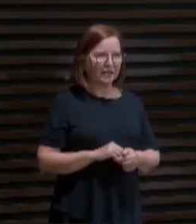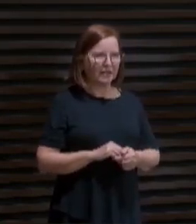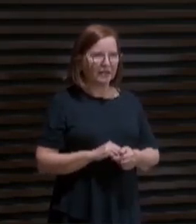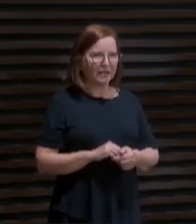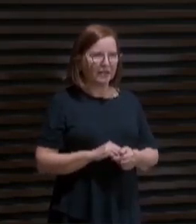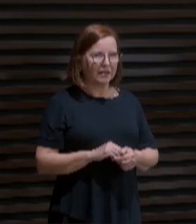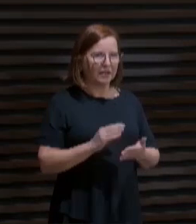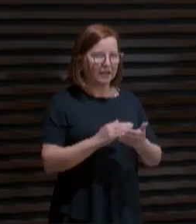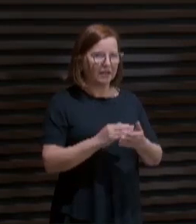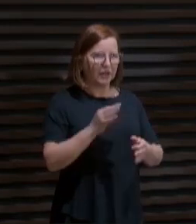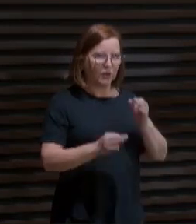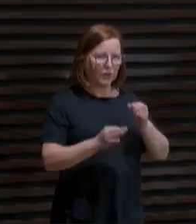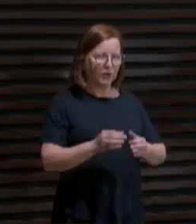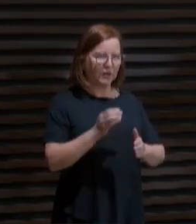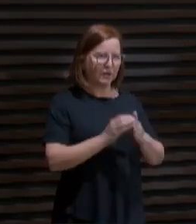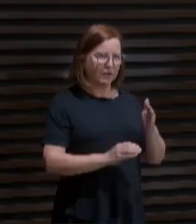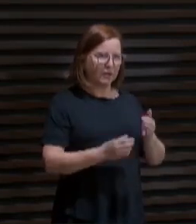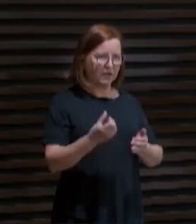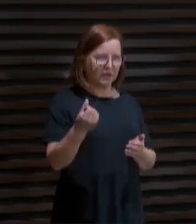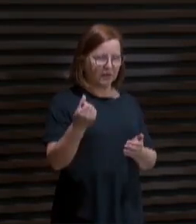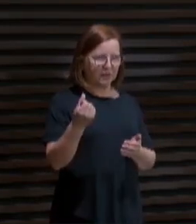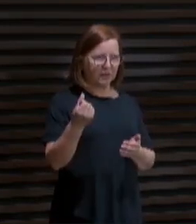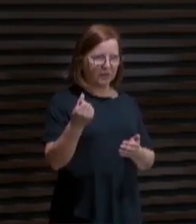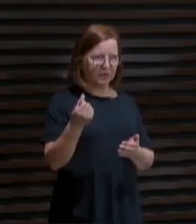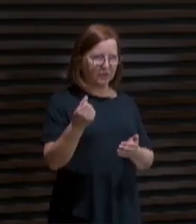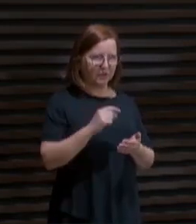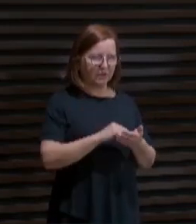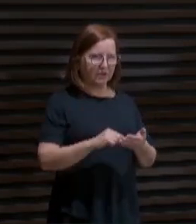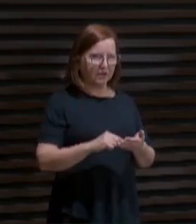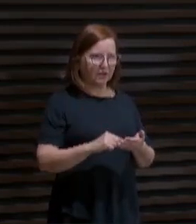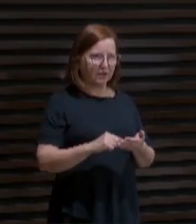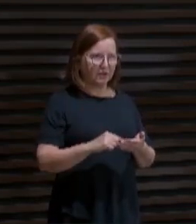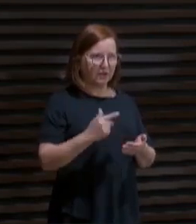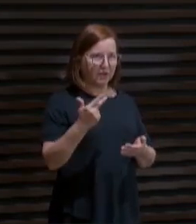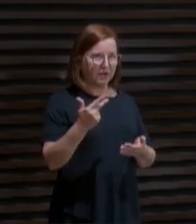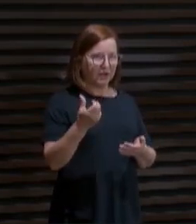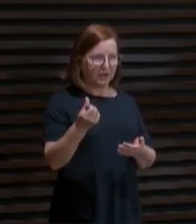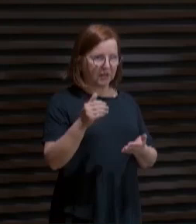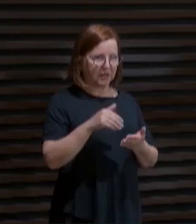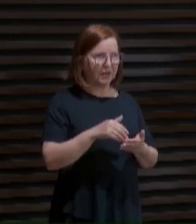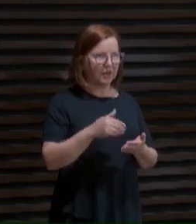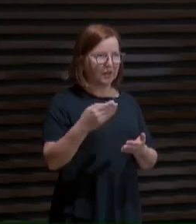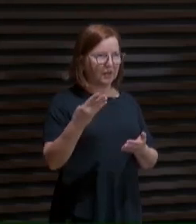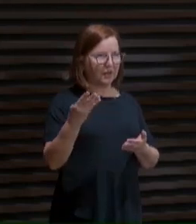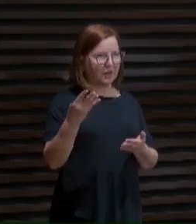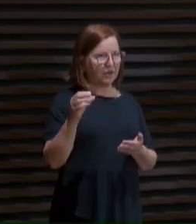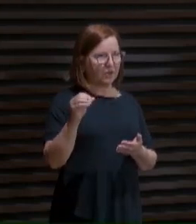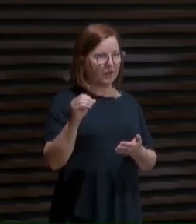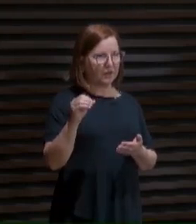Juízes capítulo 6, Juízes 6, 36 a 40. Vamos